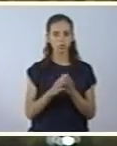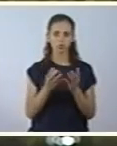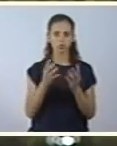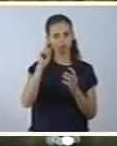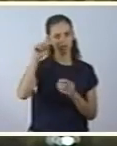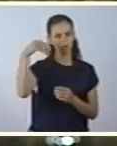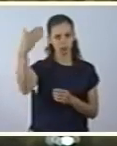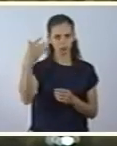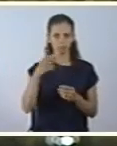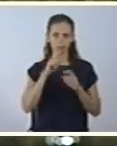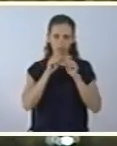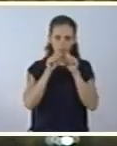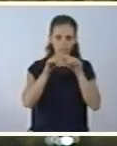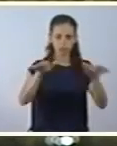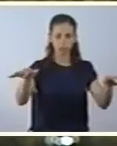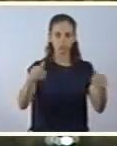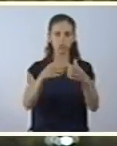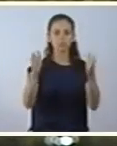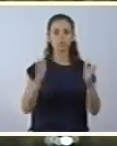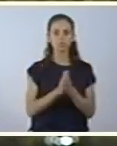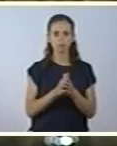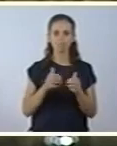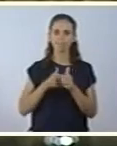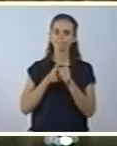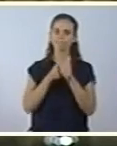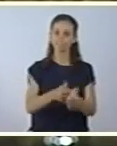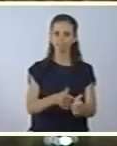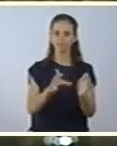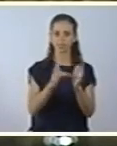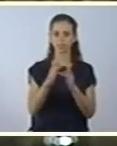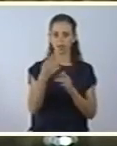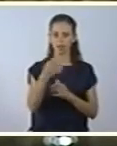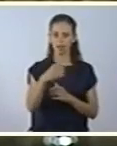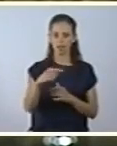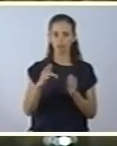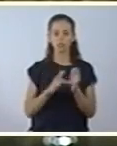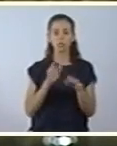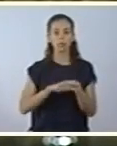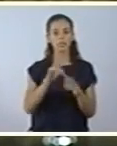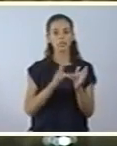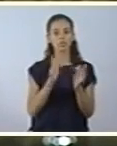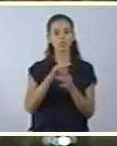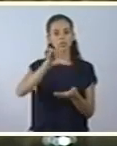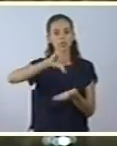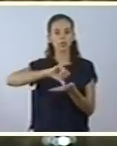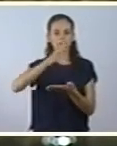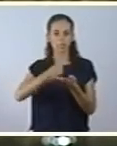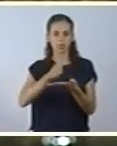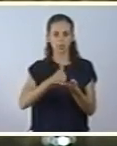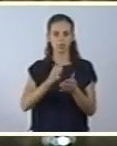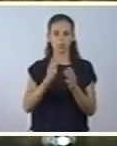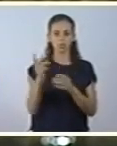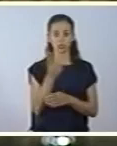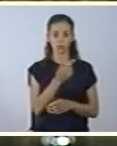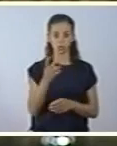profetas anunciaram, cumpre-se em Cristo, em Jesus Cristo. Por isso é que Jesus está no centro deles, os